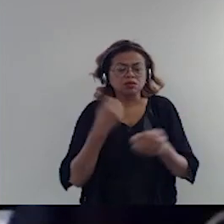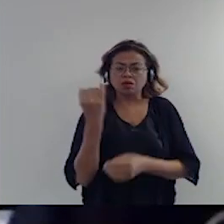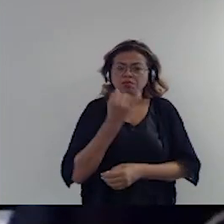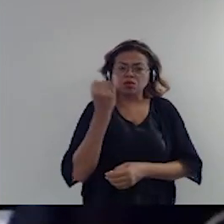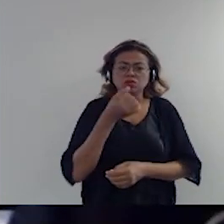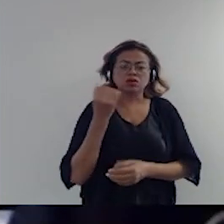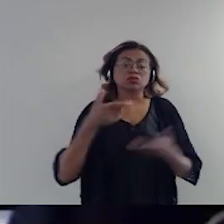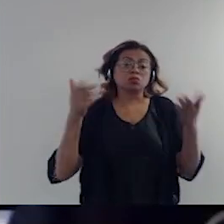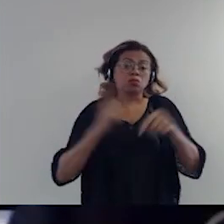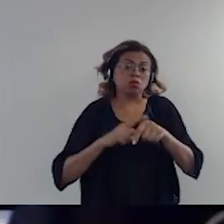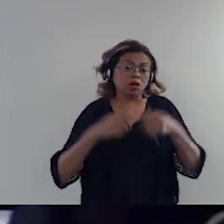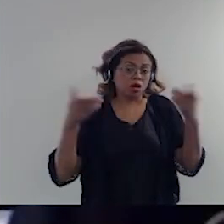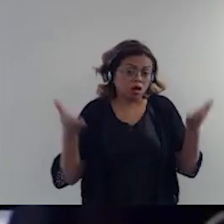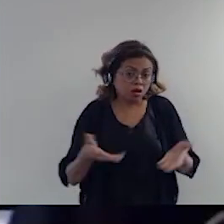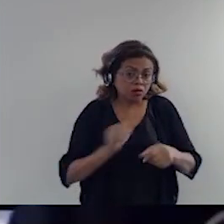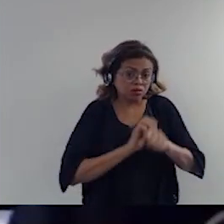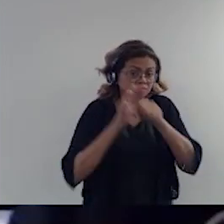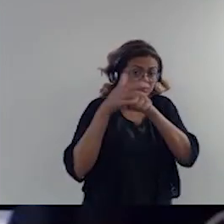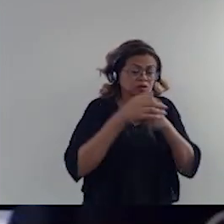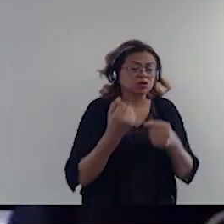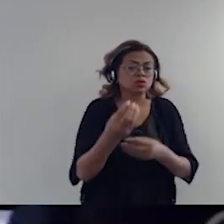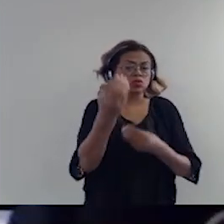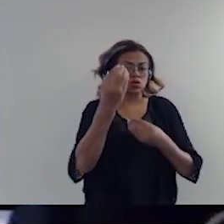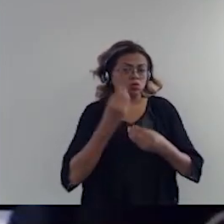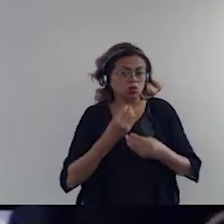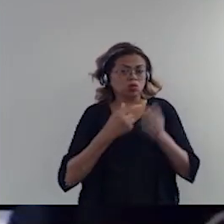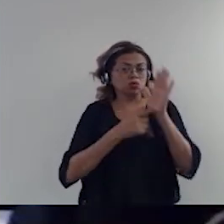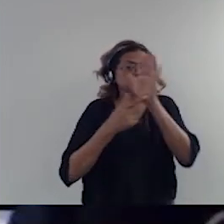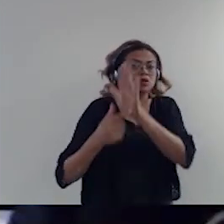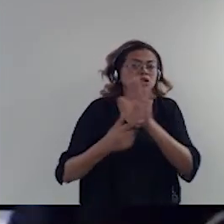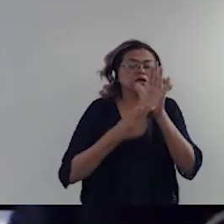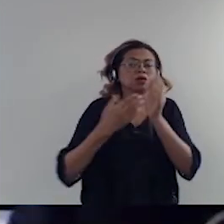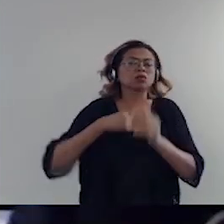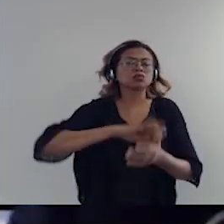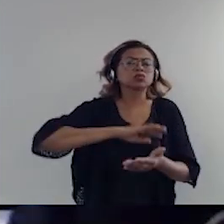porque esses tempos de pandemia trouxeram uma realidade ainda mais